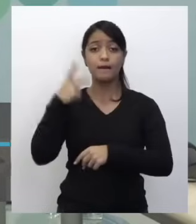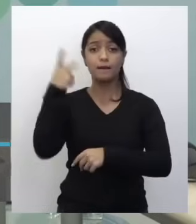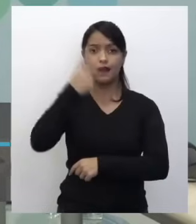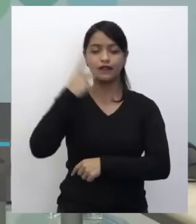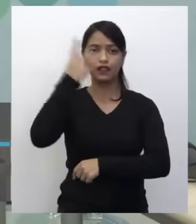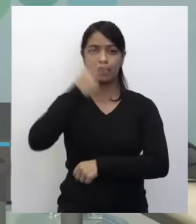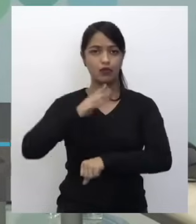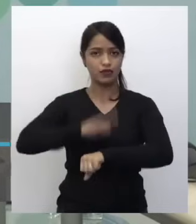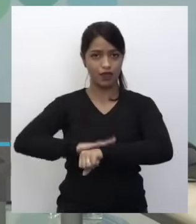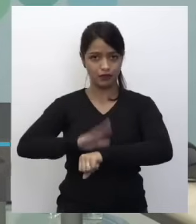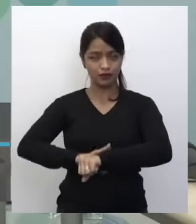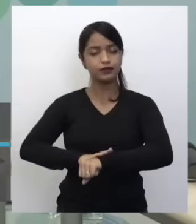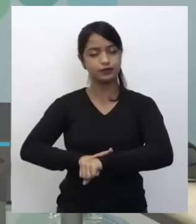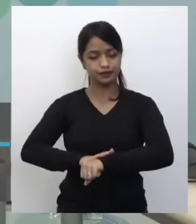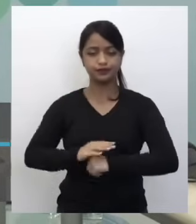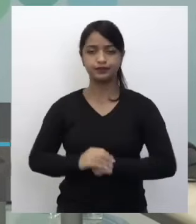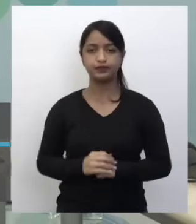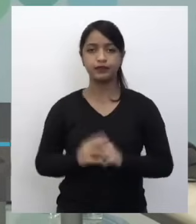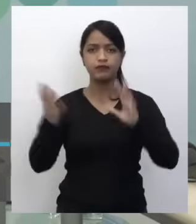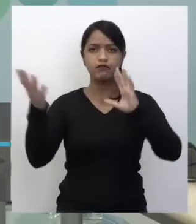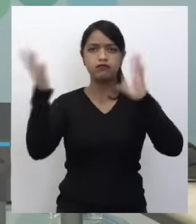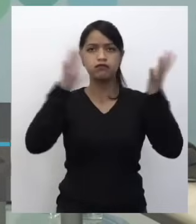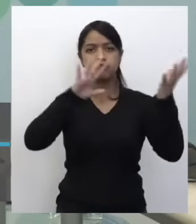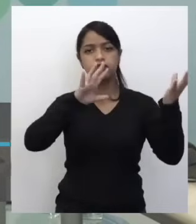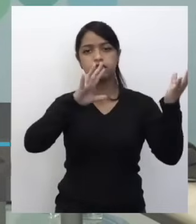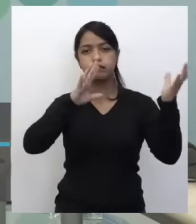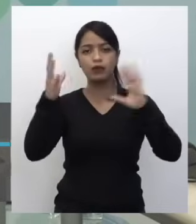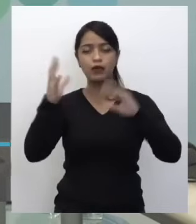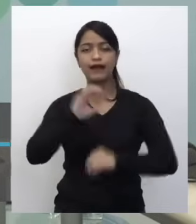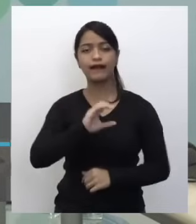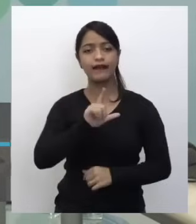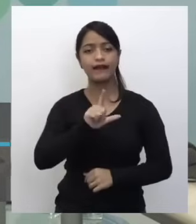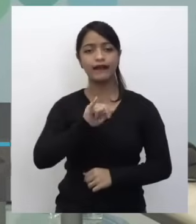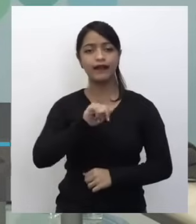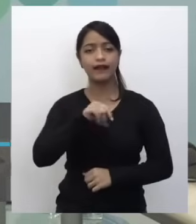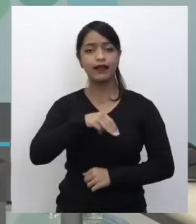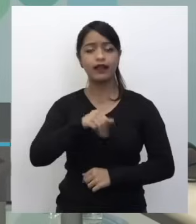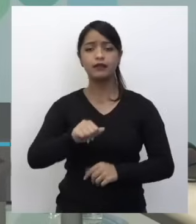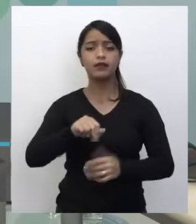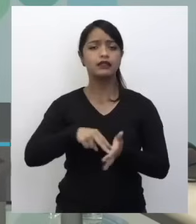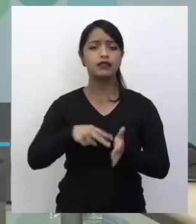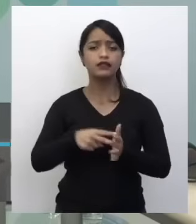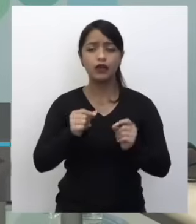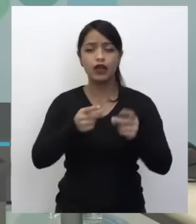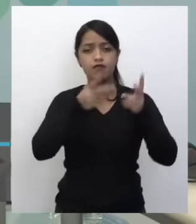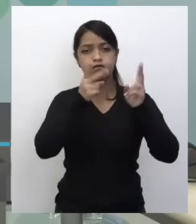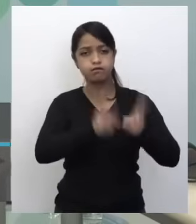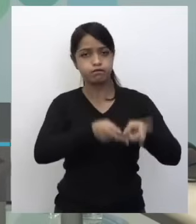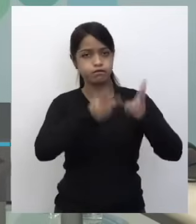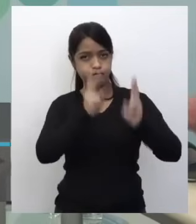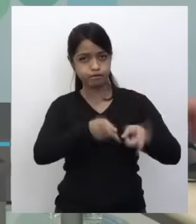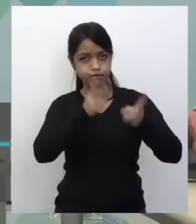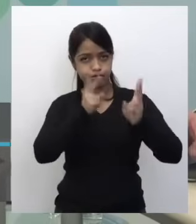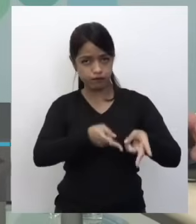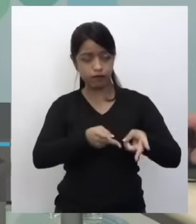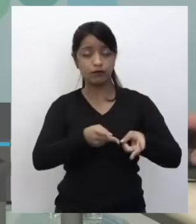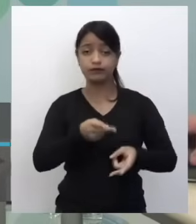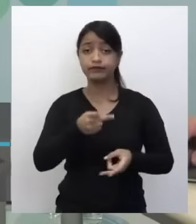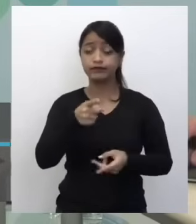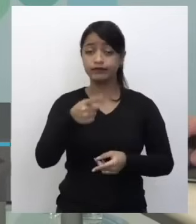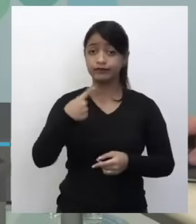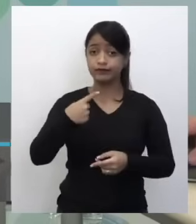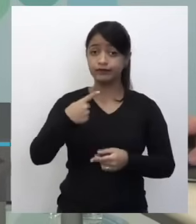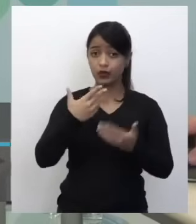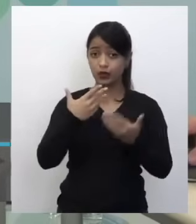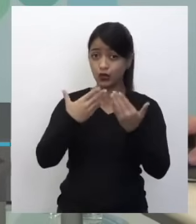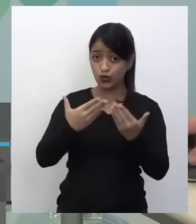o clima é o estado permanente, né? Nós usamos até essas duas terminologias na aula passada. Então, para quem ficou com um pouquinho